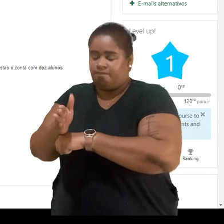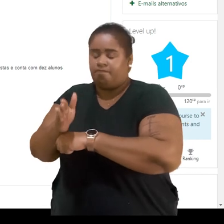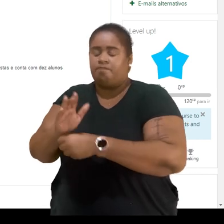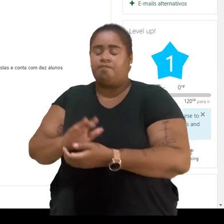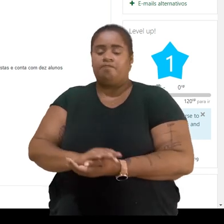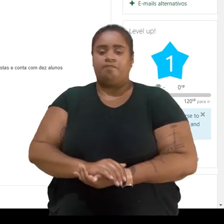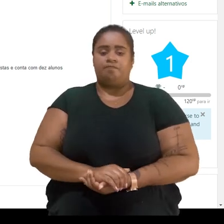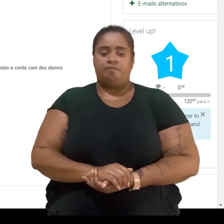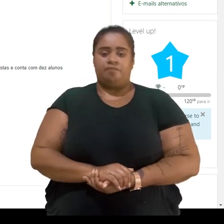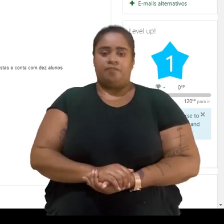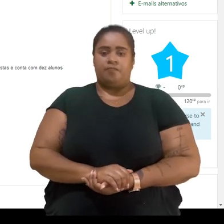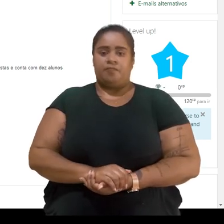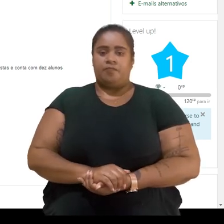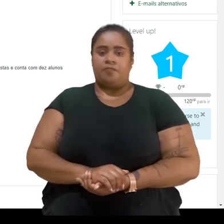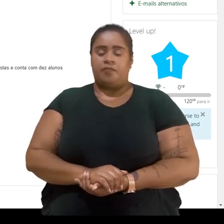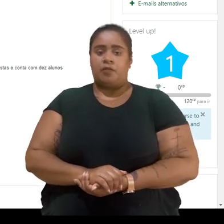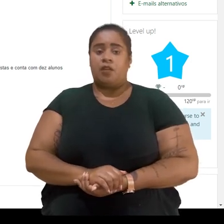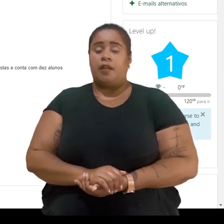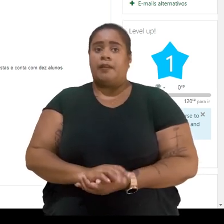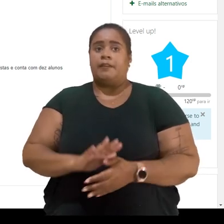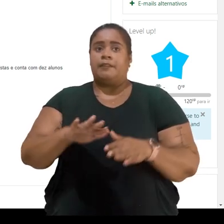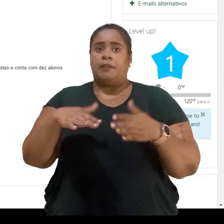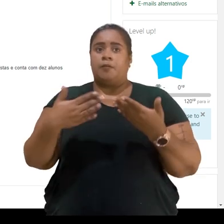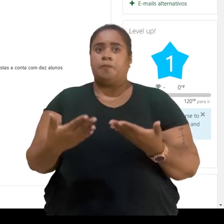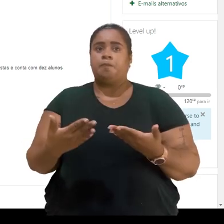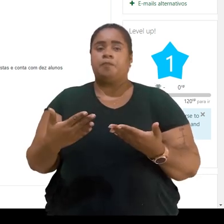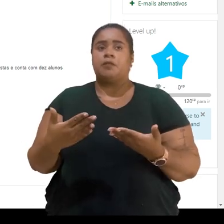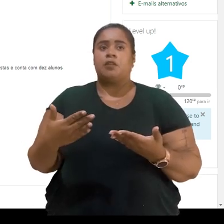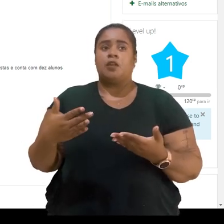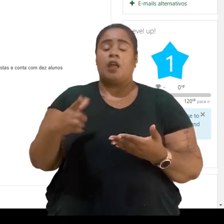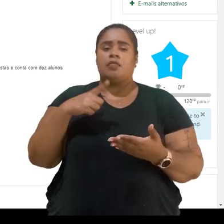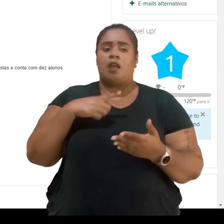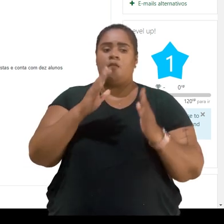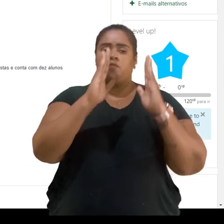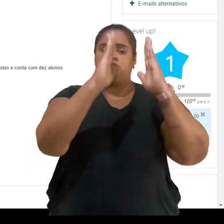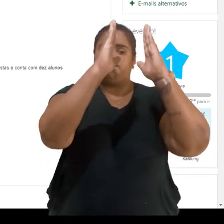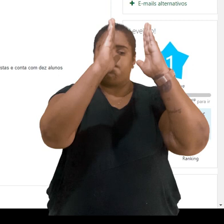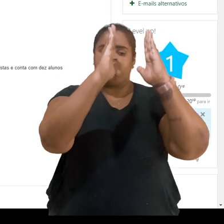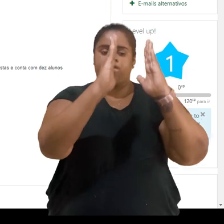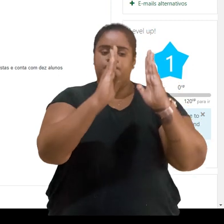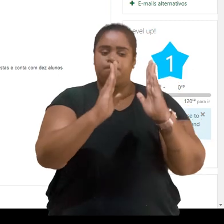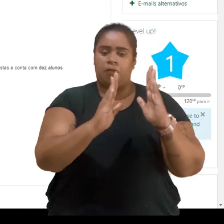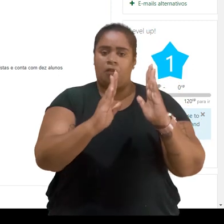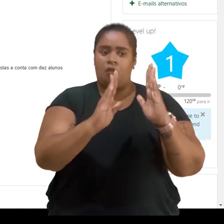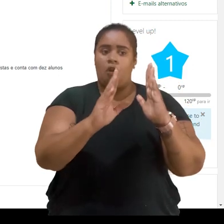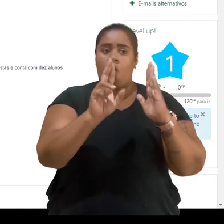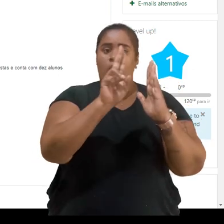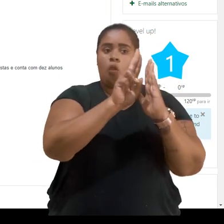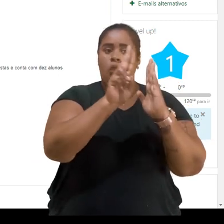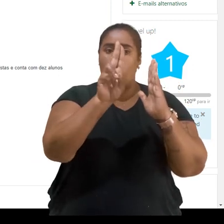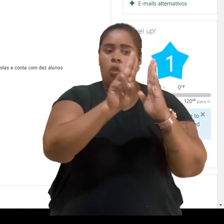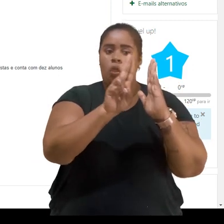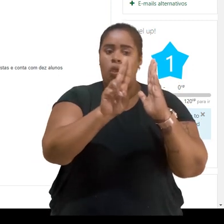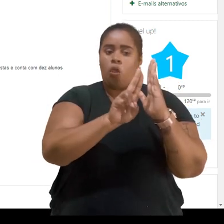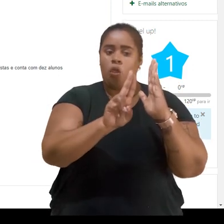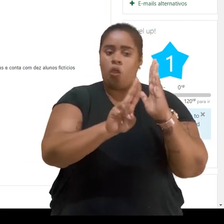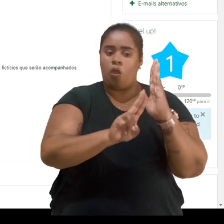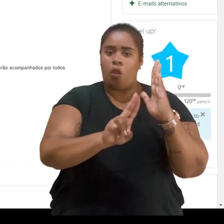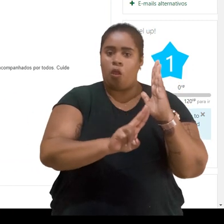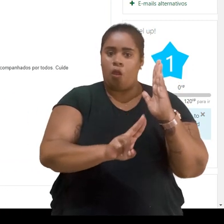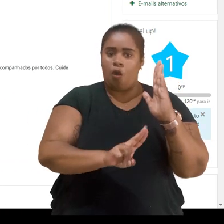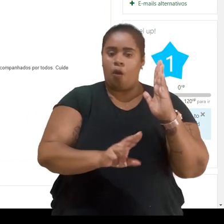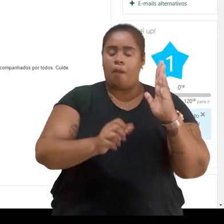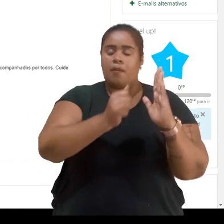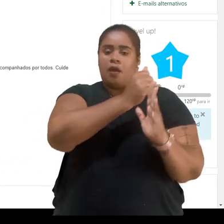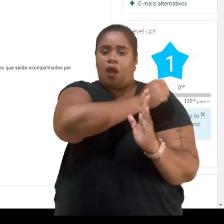existem vários caminhos possíveis um deles é por esse bloco lateral aqui participantes que fica neste